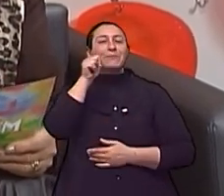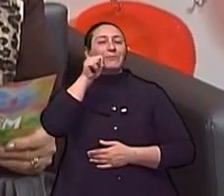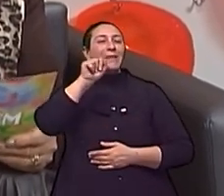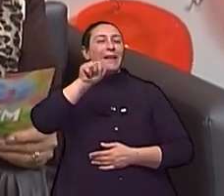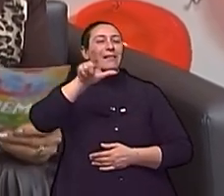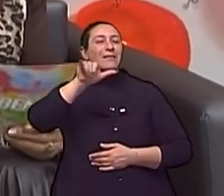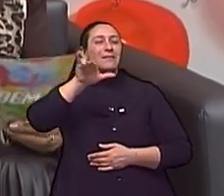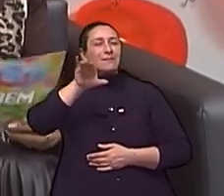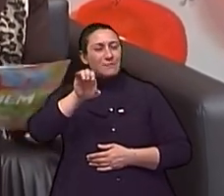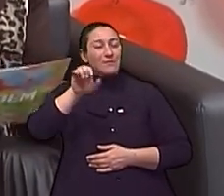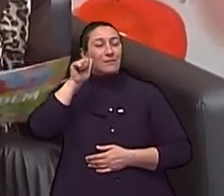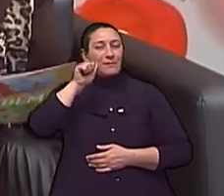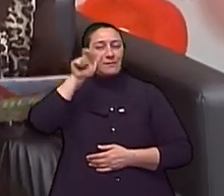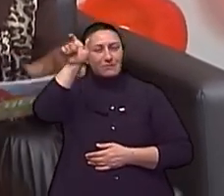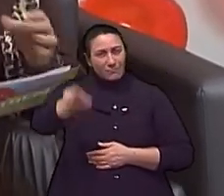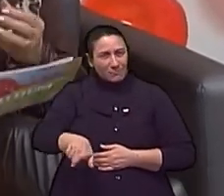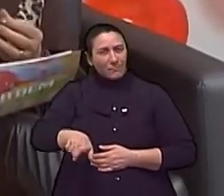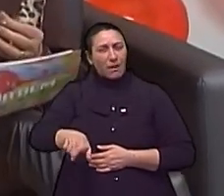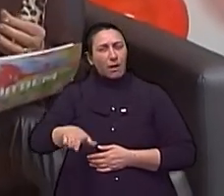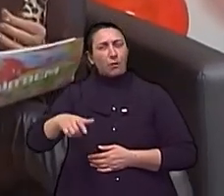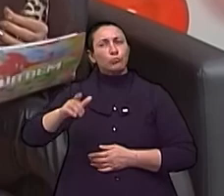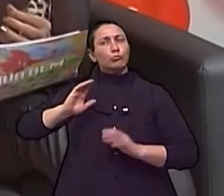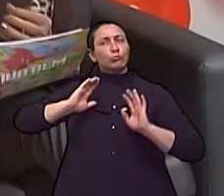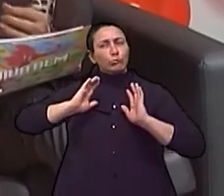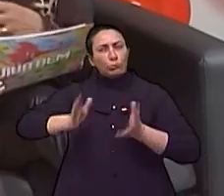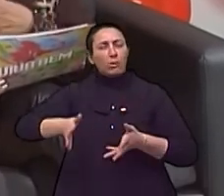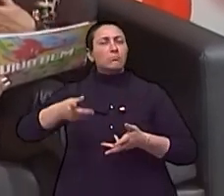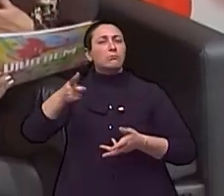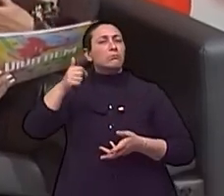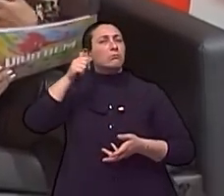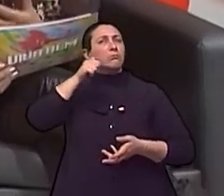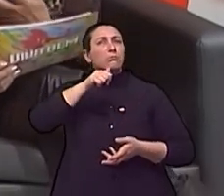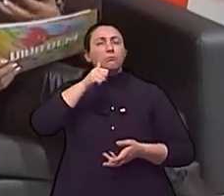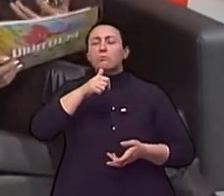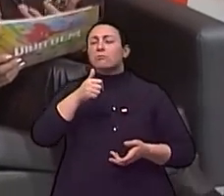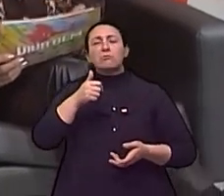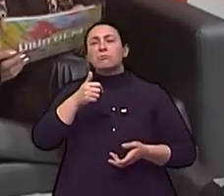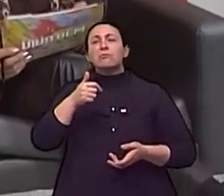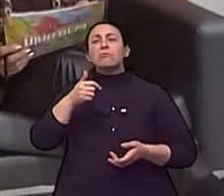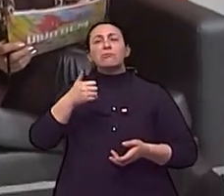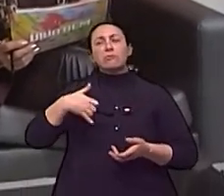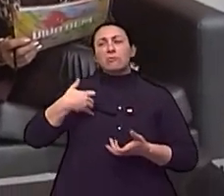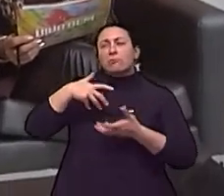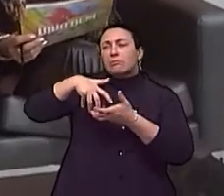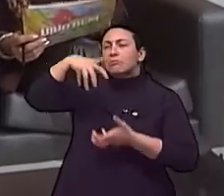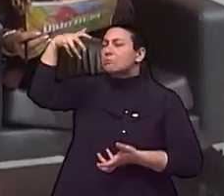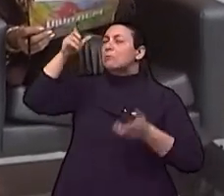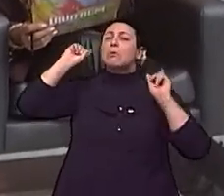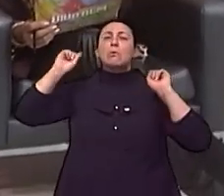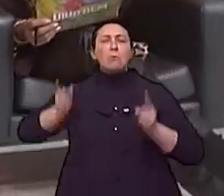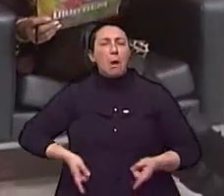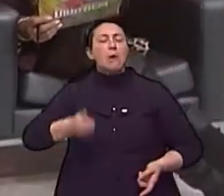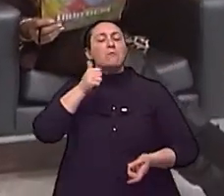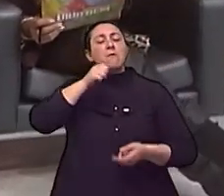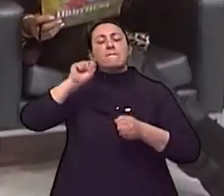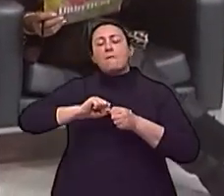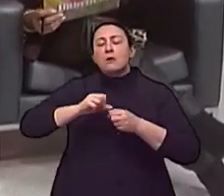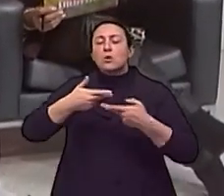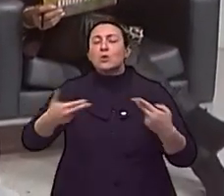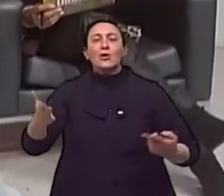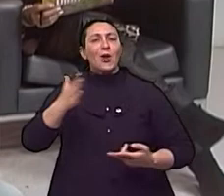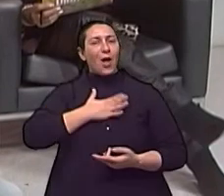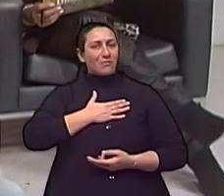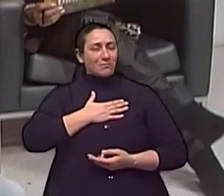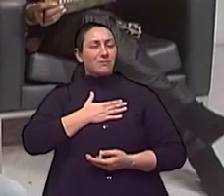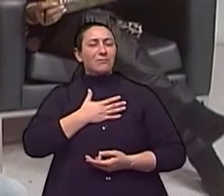Dona Alice já e nos mostra claramente que E para isso não tem idade não tem idade e a gente falava no final